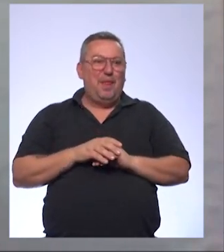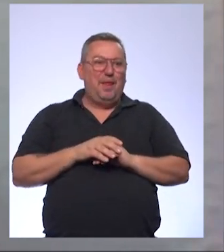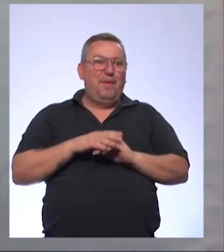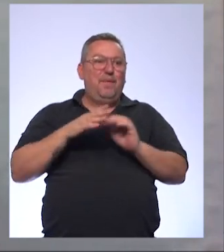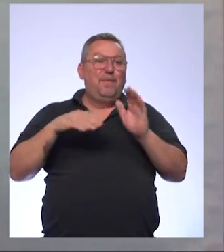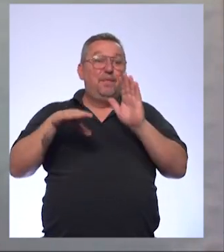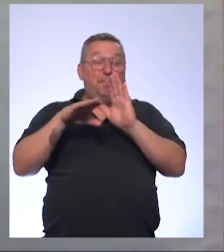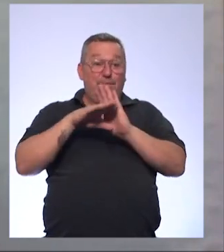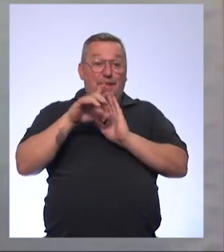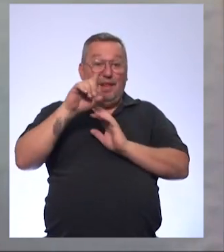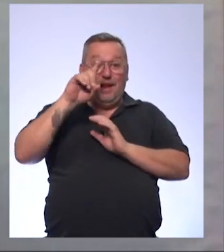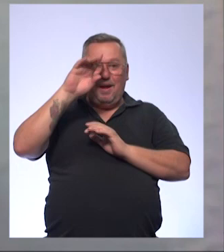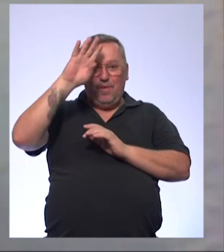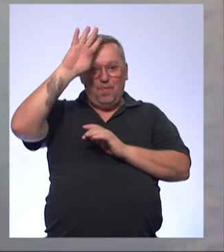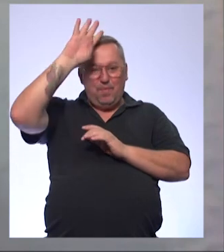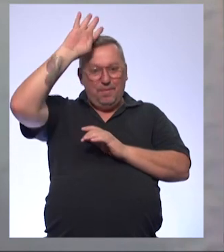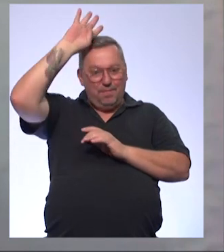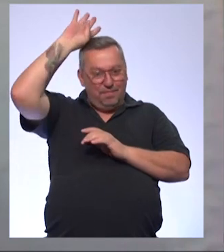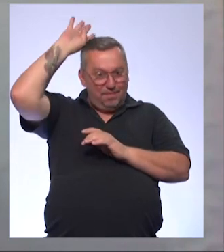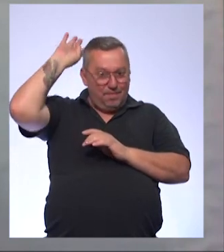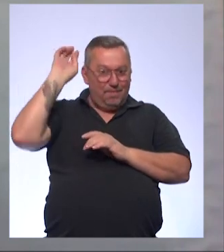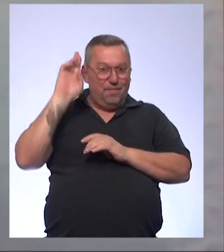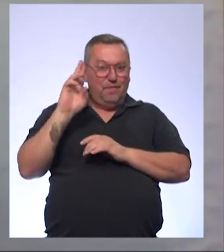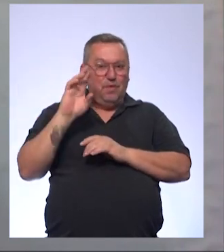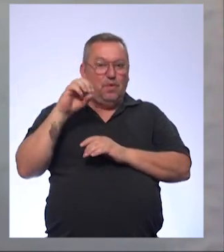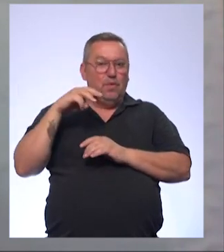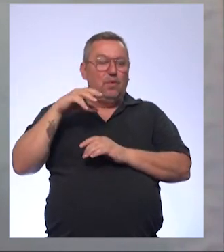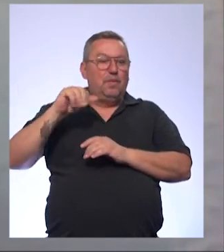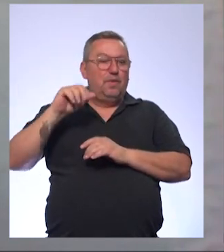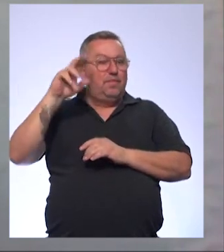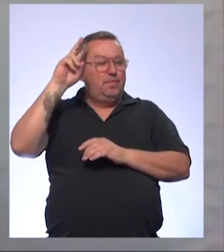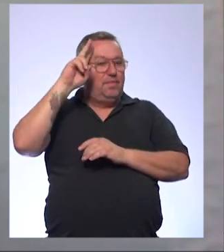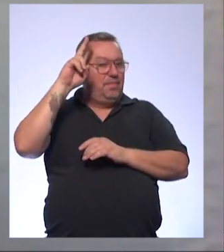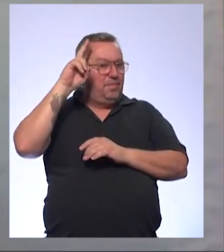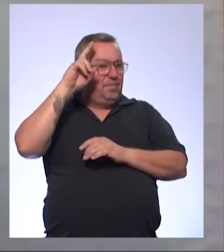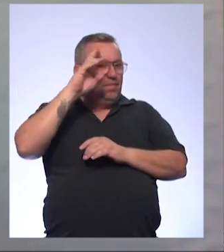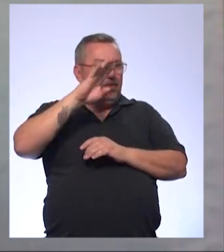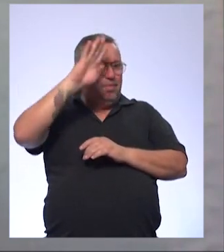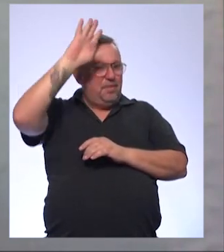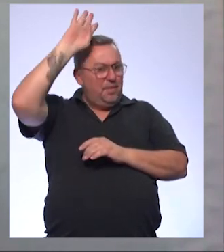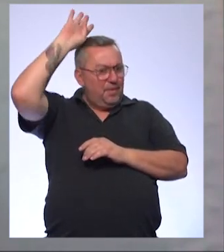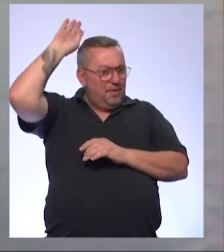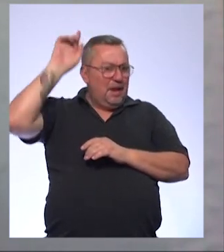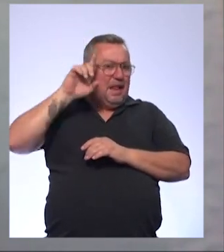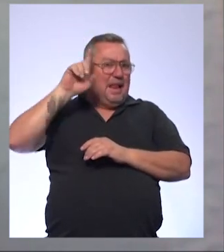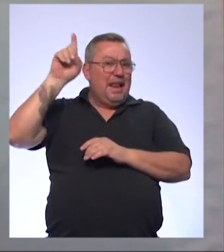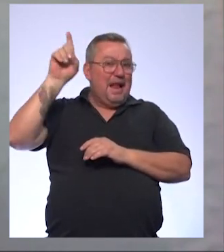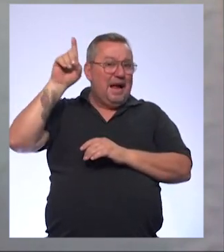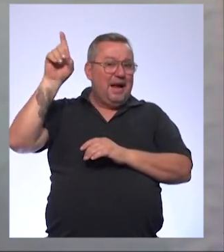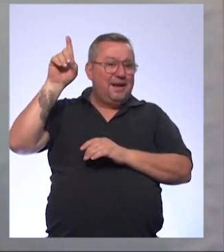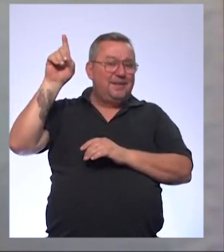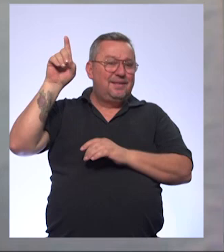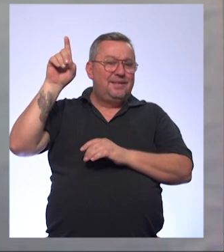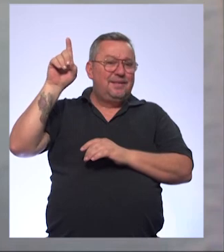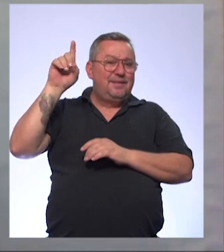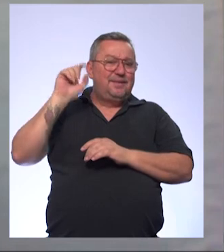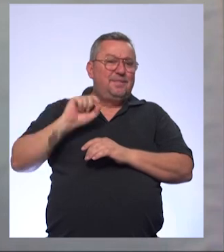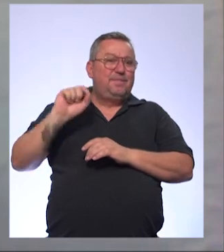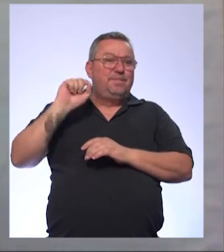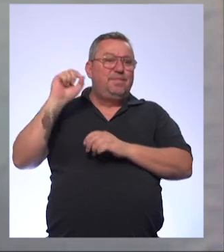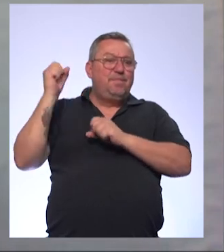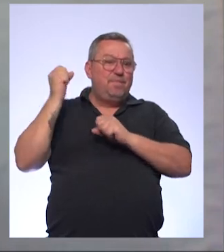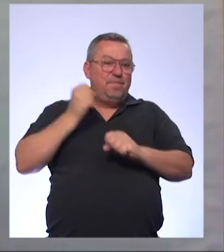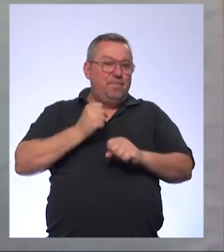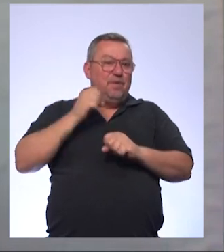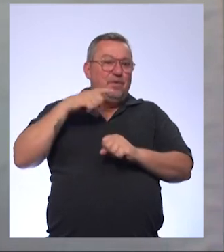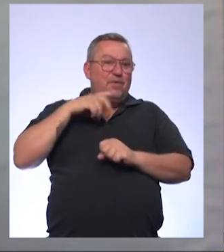tempo. Quando eles chegarem em Roma, vocês lembram que os romanos, lá no Império Romano, o imperador ele